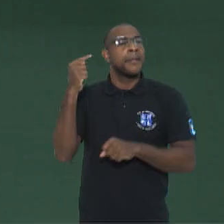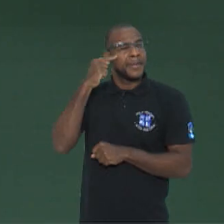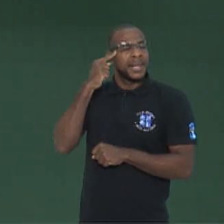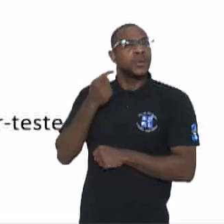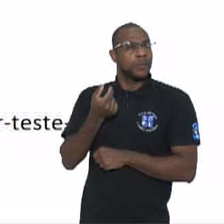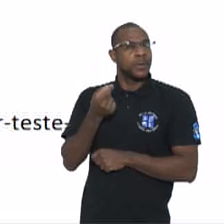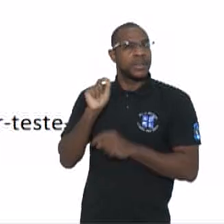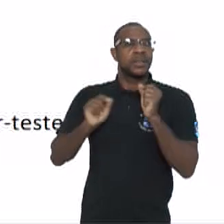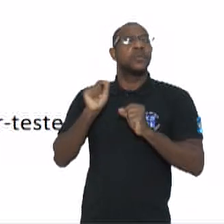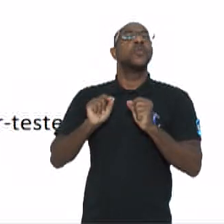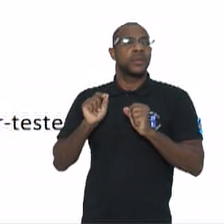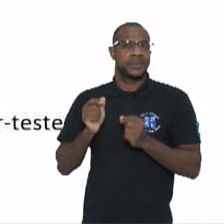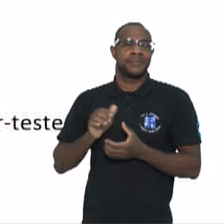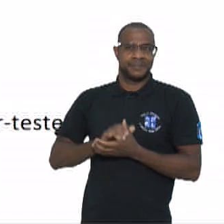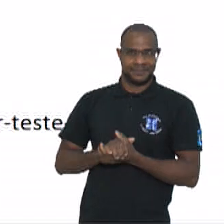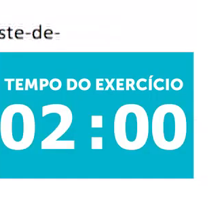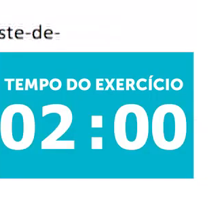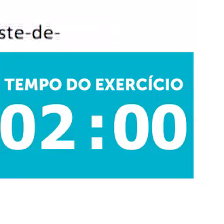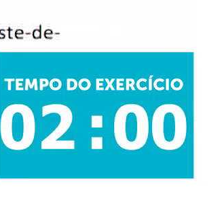pouquinho.